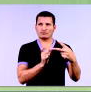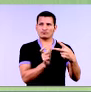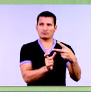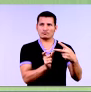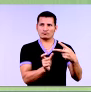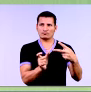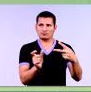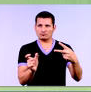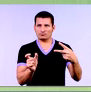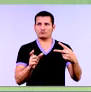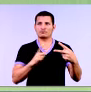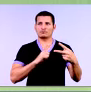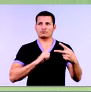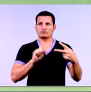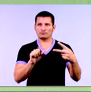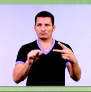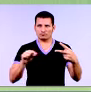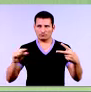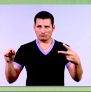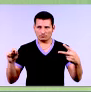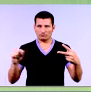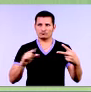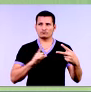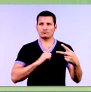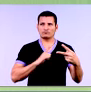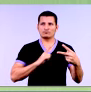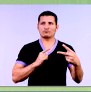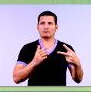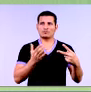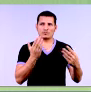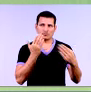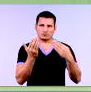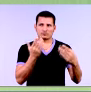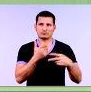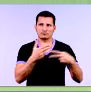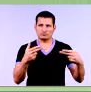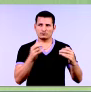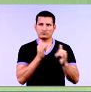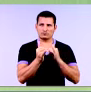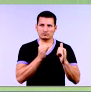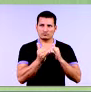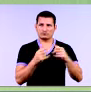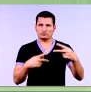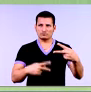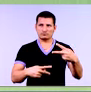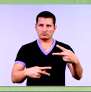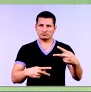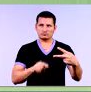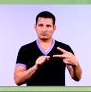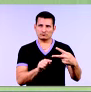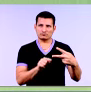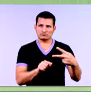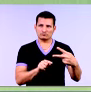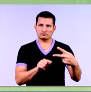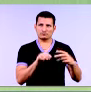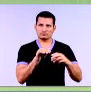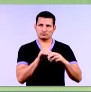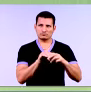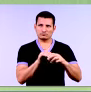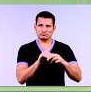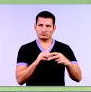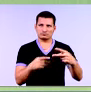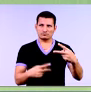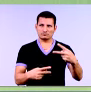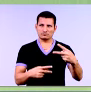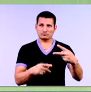existir seleção, condicional, muitas outras informações. Aqui dentro do escopo PHP, que começa aqui